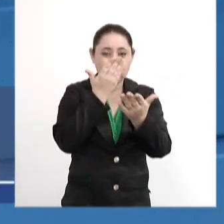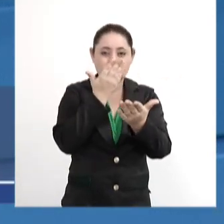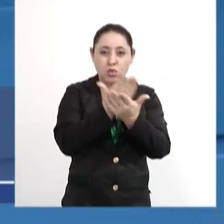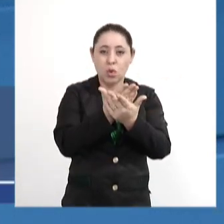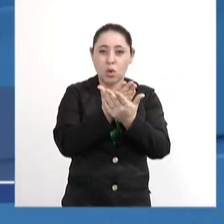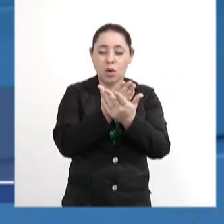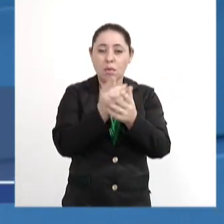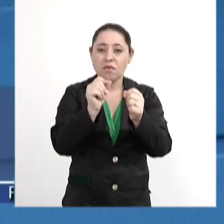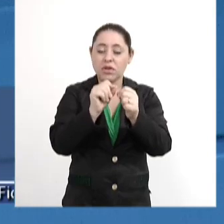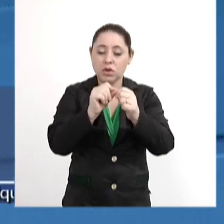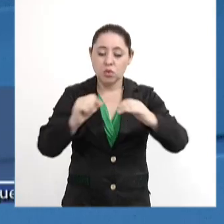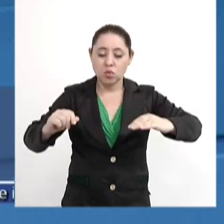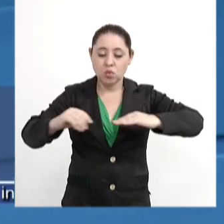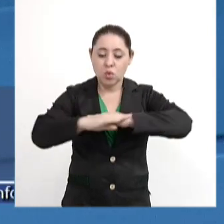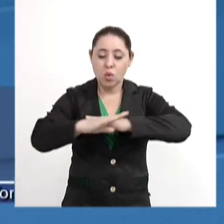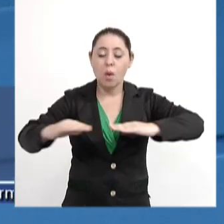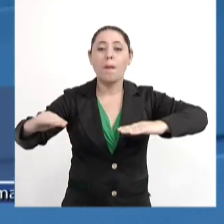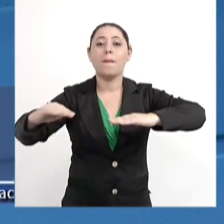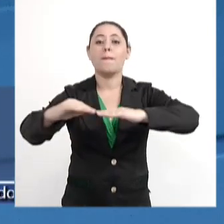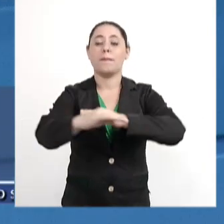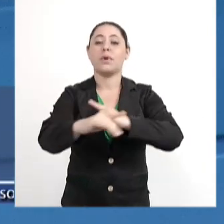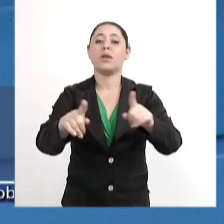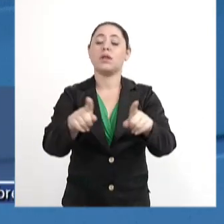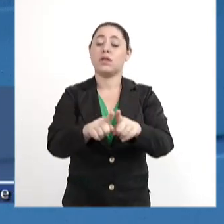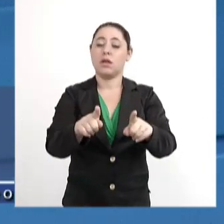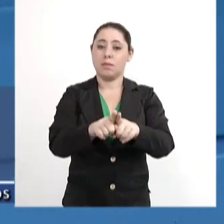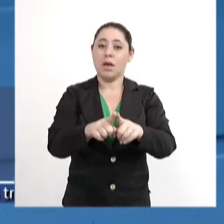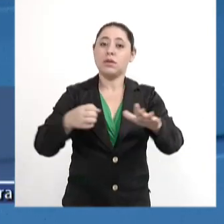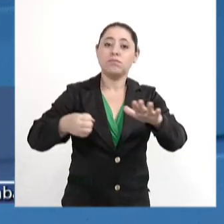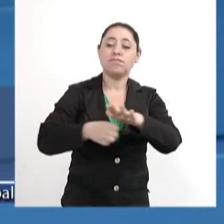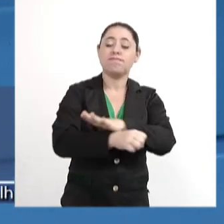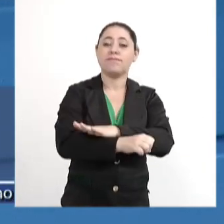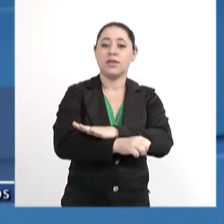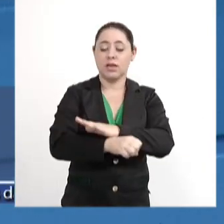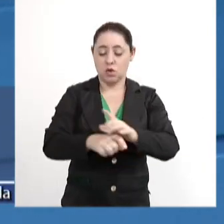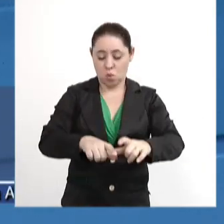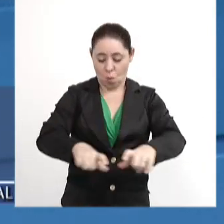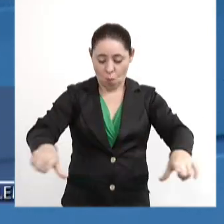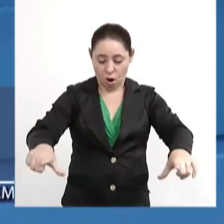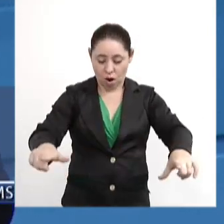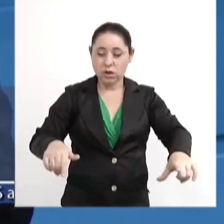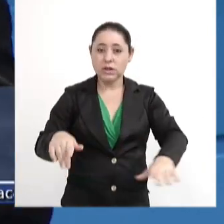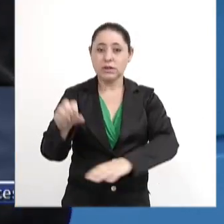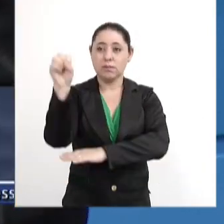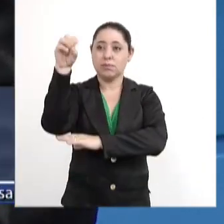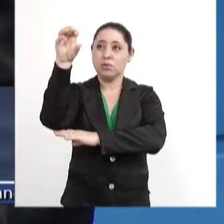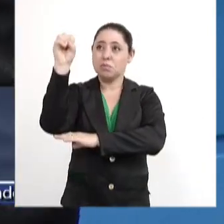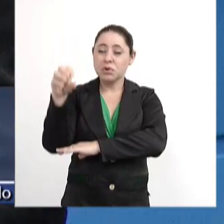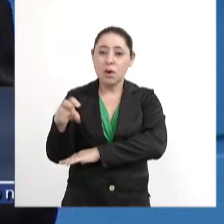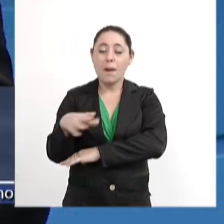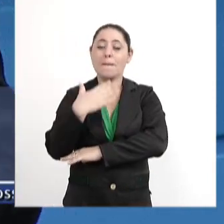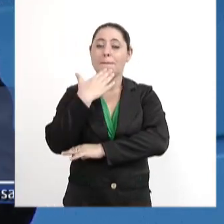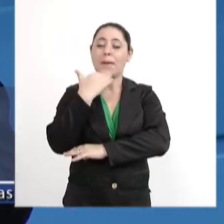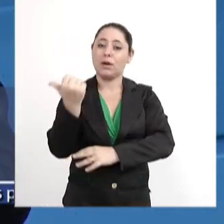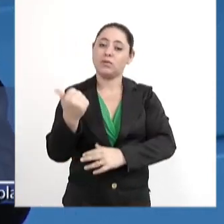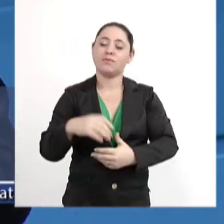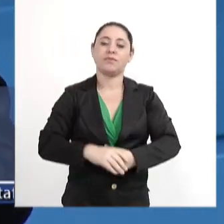para a duplicação do trecho e implantação de dispositivos de trânsito adequados.